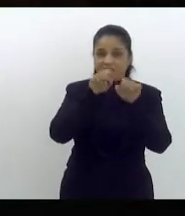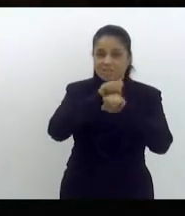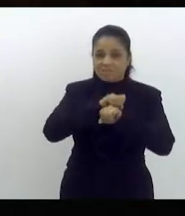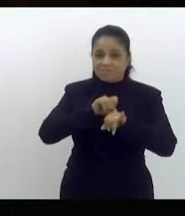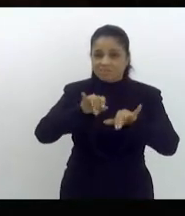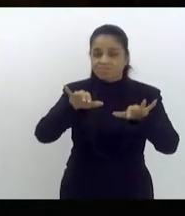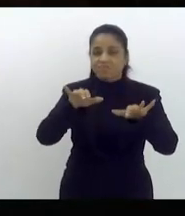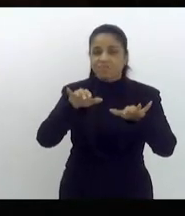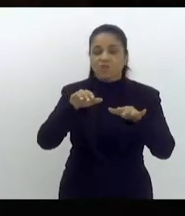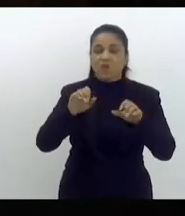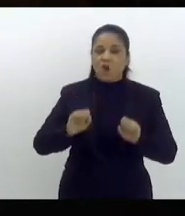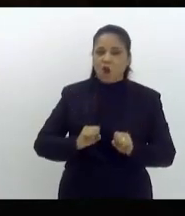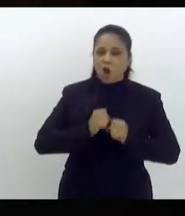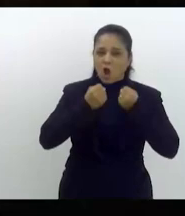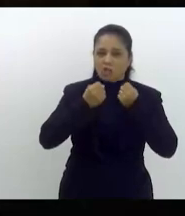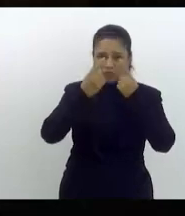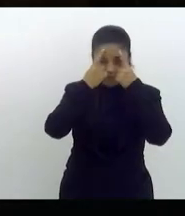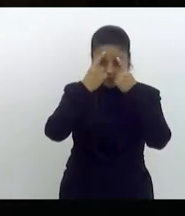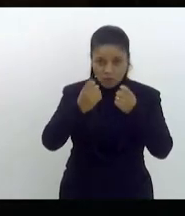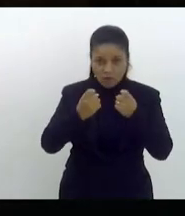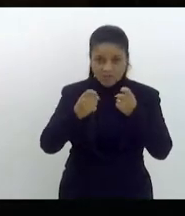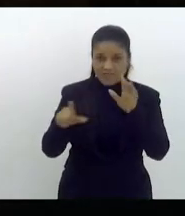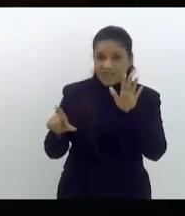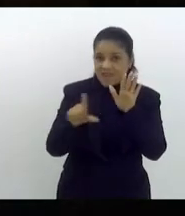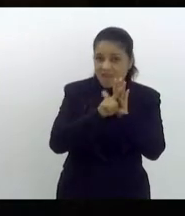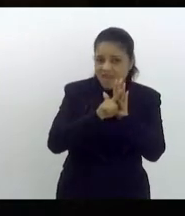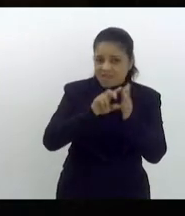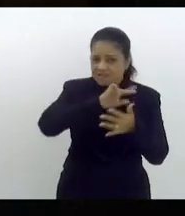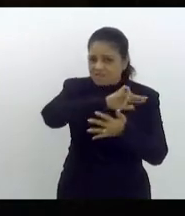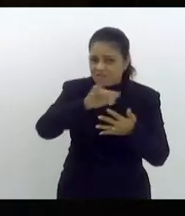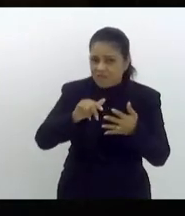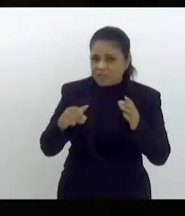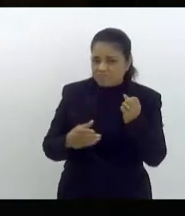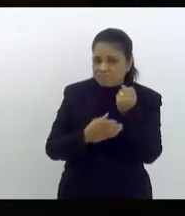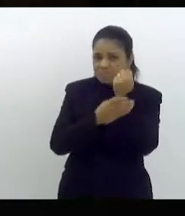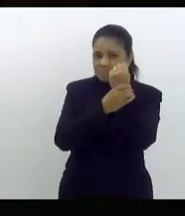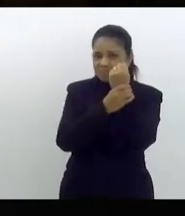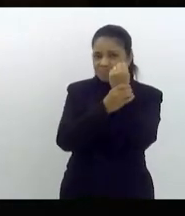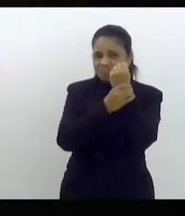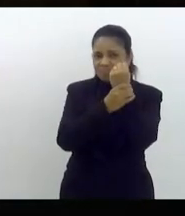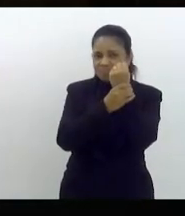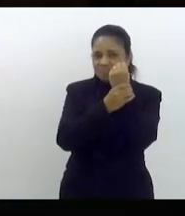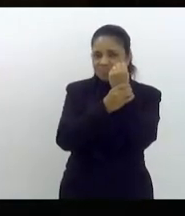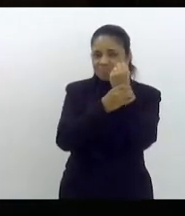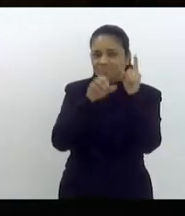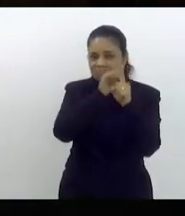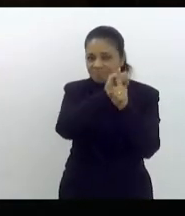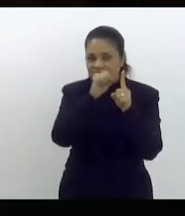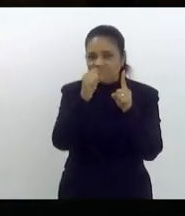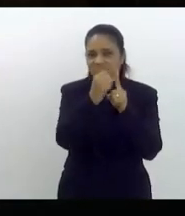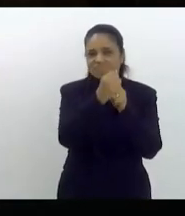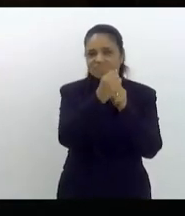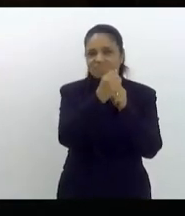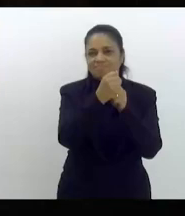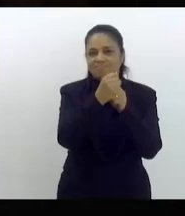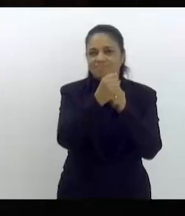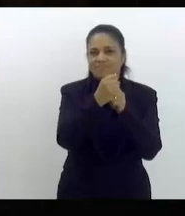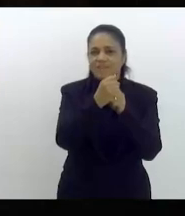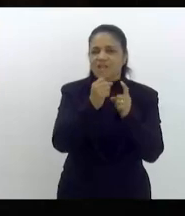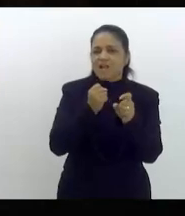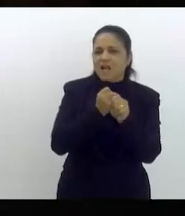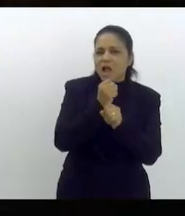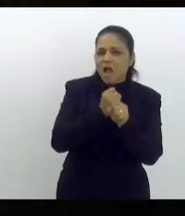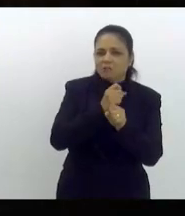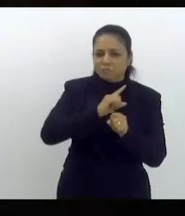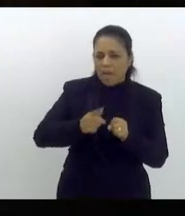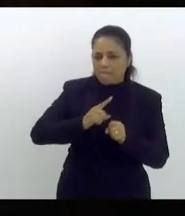ódio violência e preconceitos as leis que garanteão o cobertor da Assistência Social por anos negados a